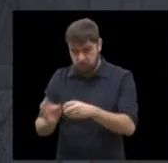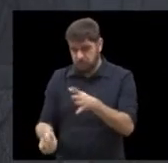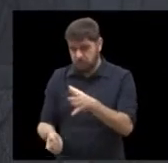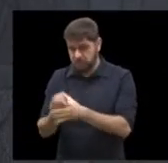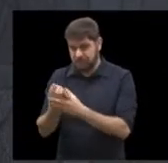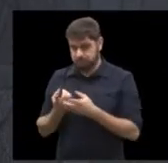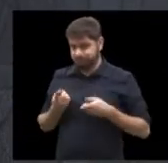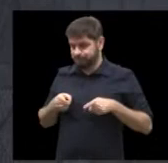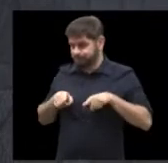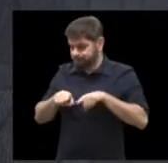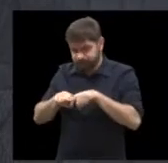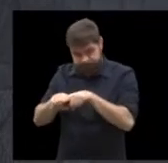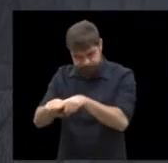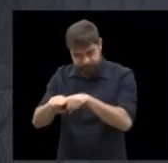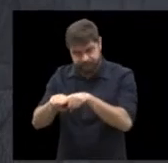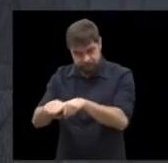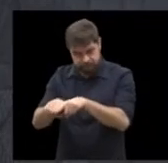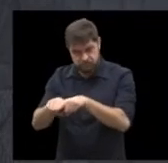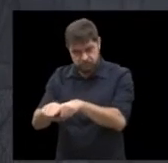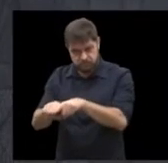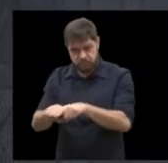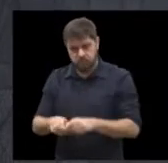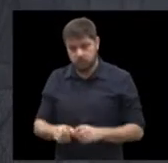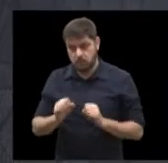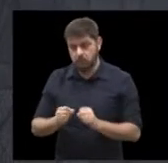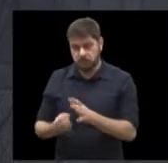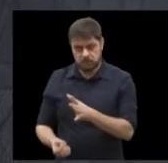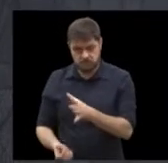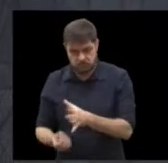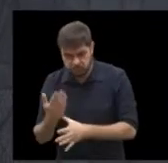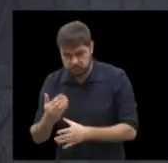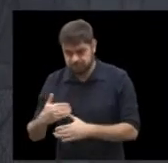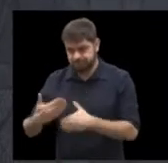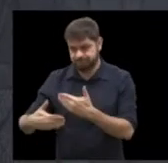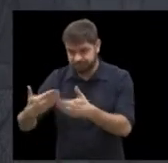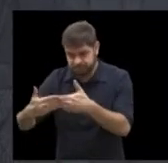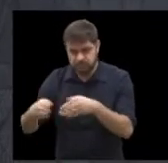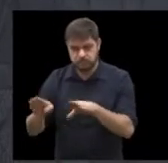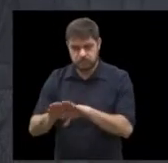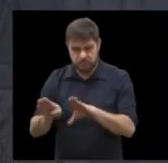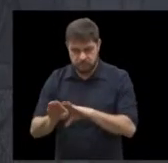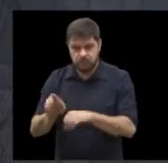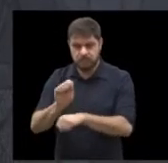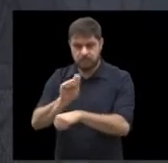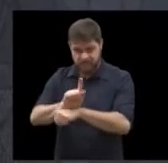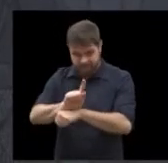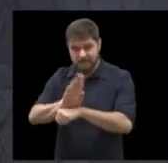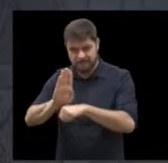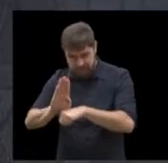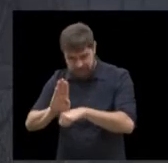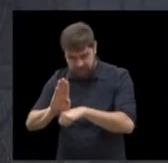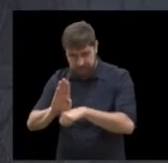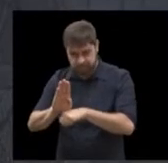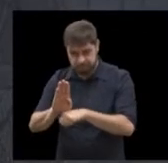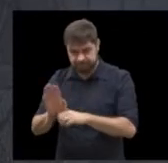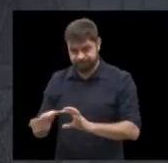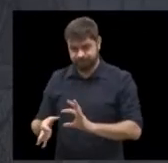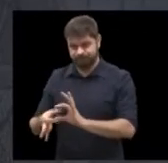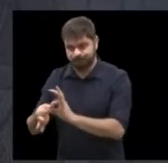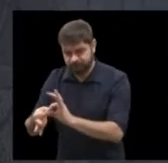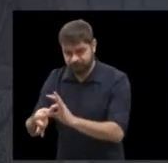junto com a doença de Hodgkin. Às vezes você pode também desenvolver um Guillain-Barré. Você pode